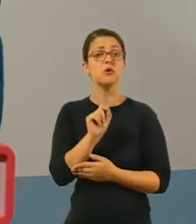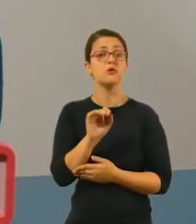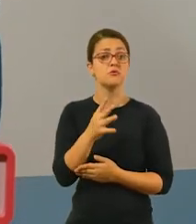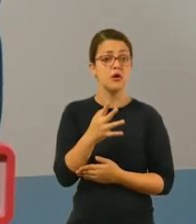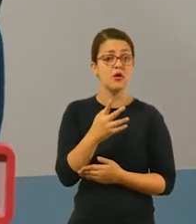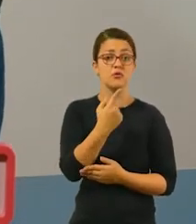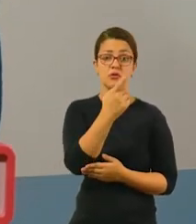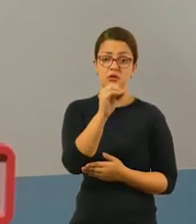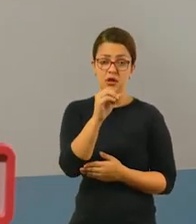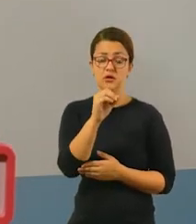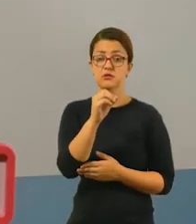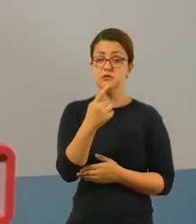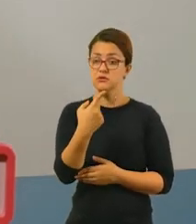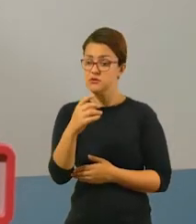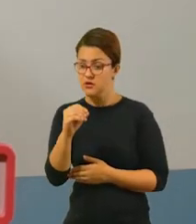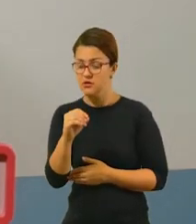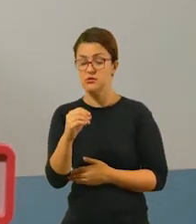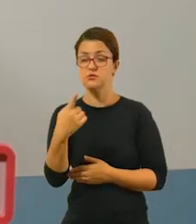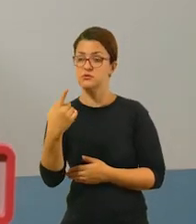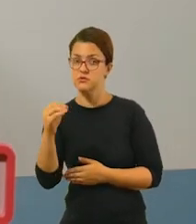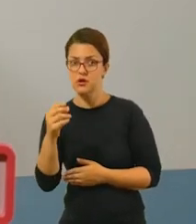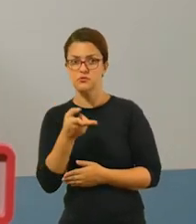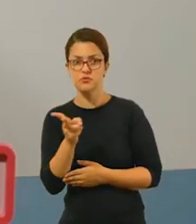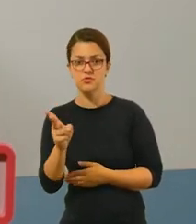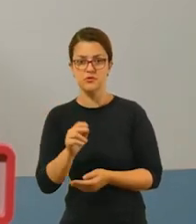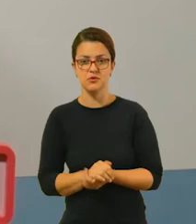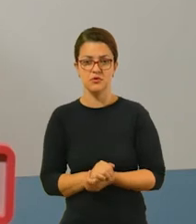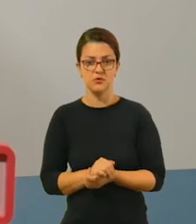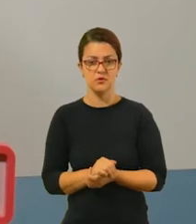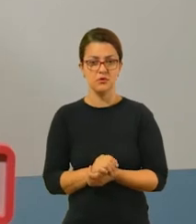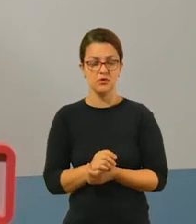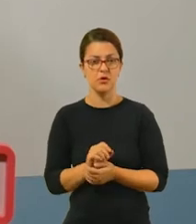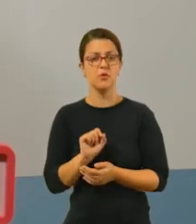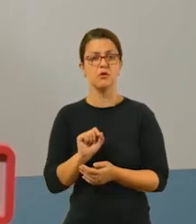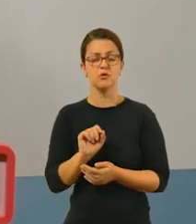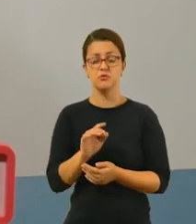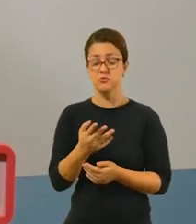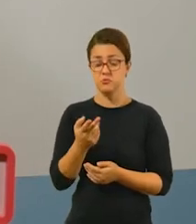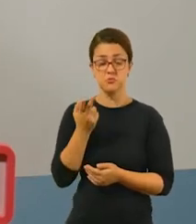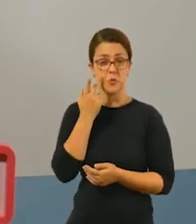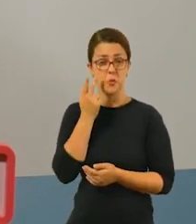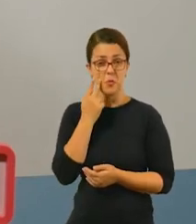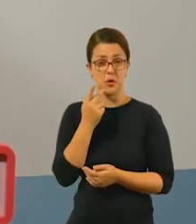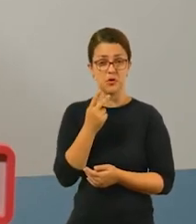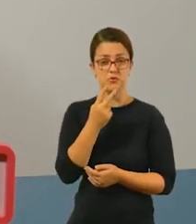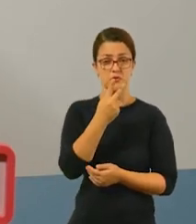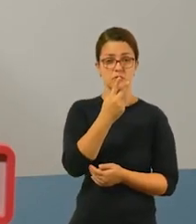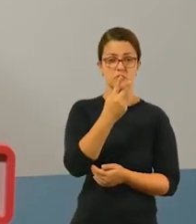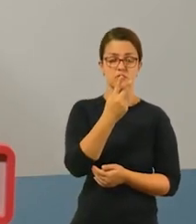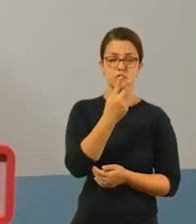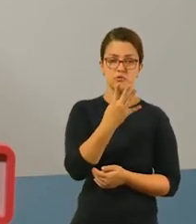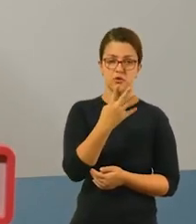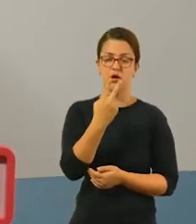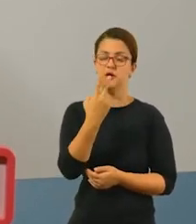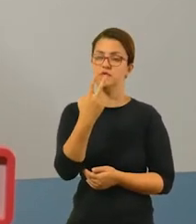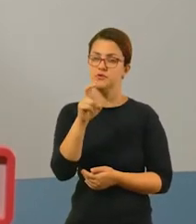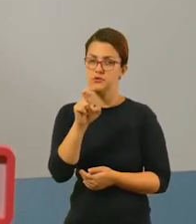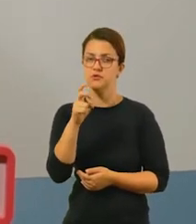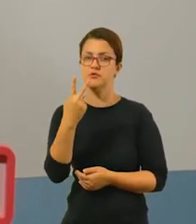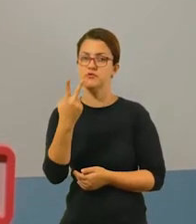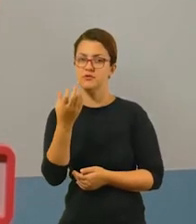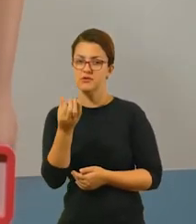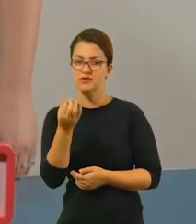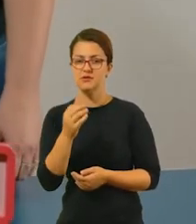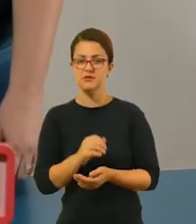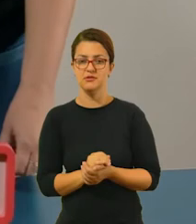Ele pulou de 10 em 10. E depois aqui, ele não pulou, ele seguiu a sequência numérica. Então, 24,